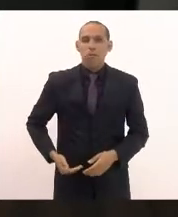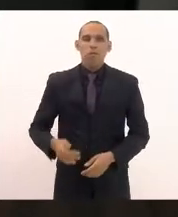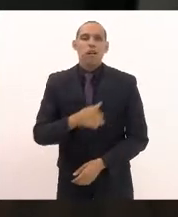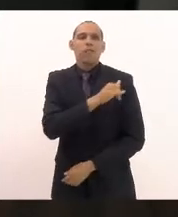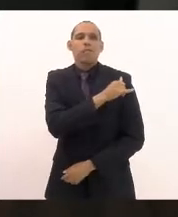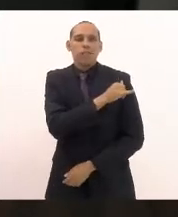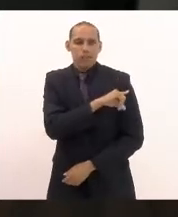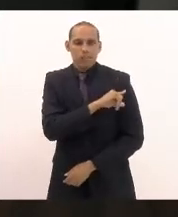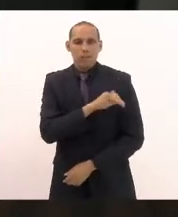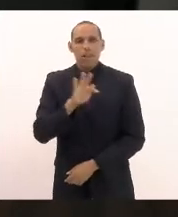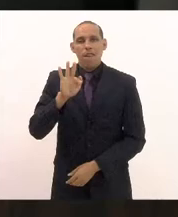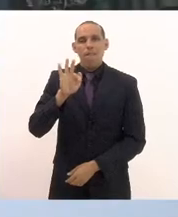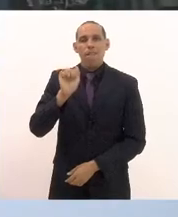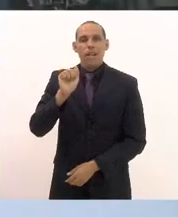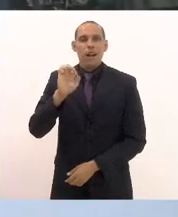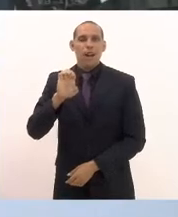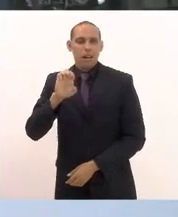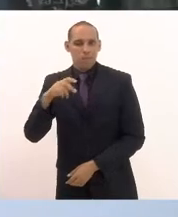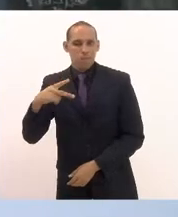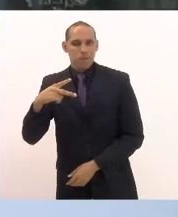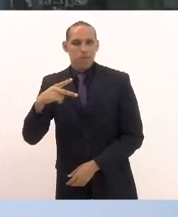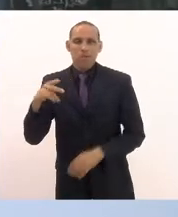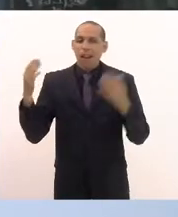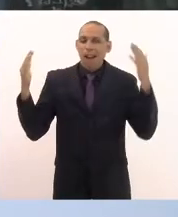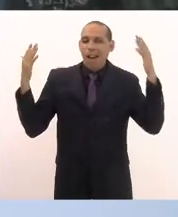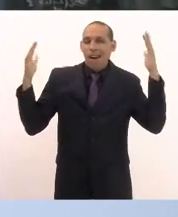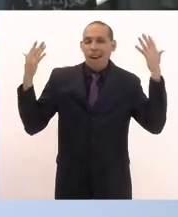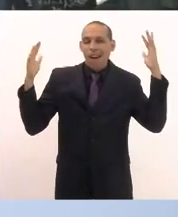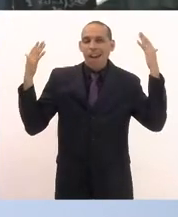Janeiro, FAEP.